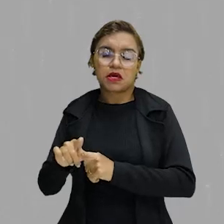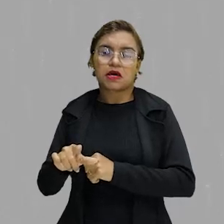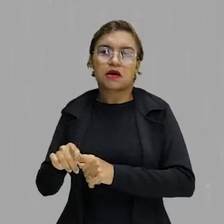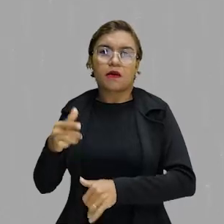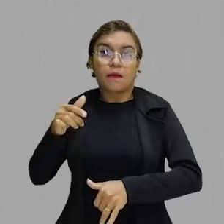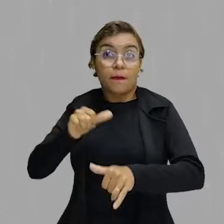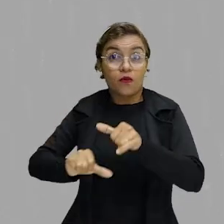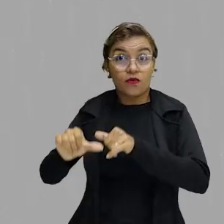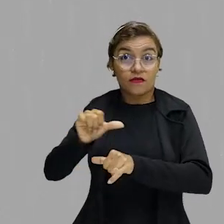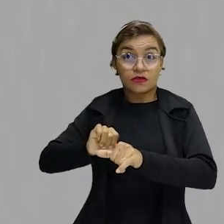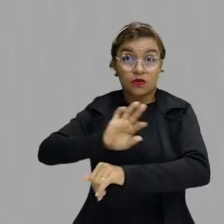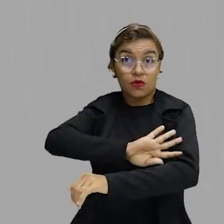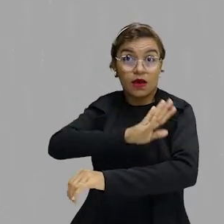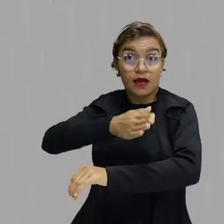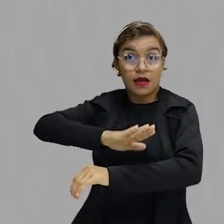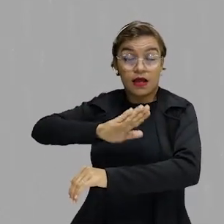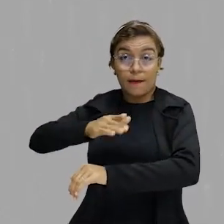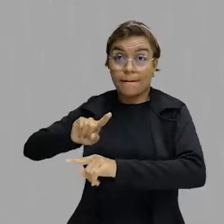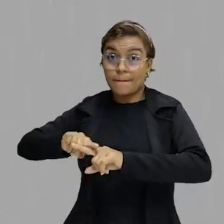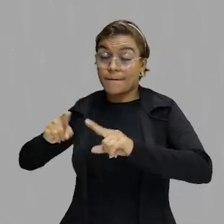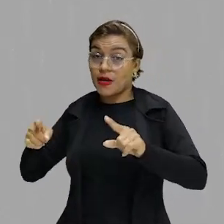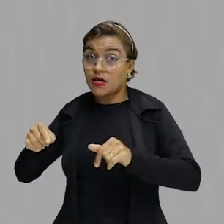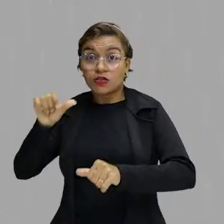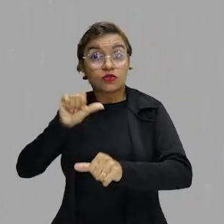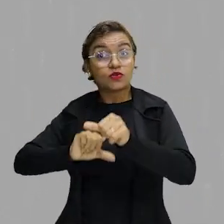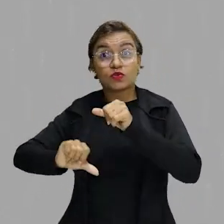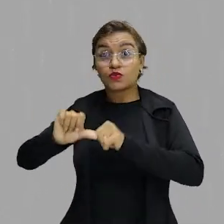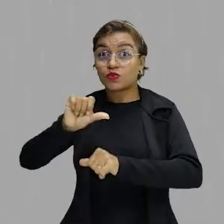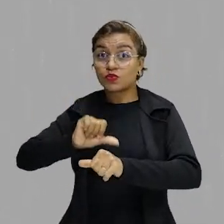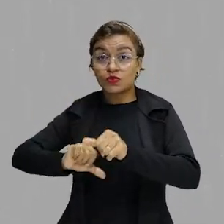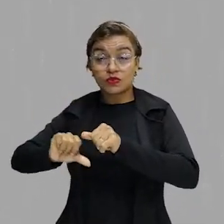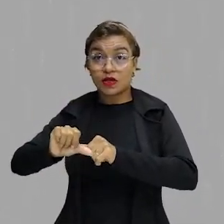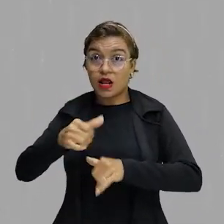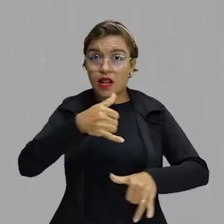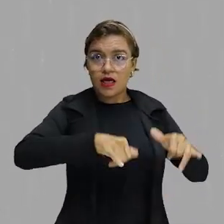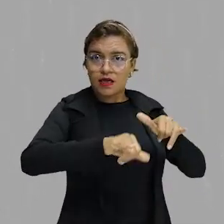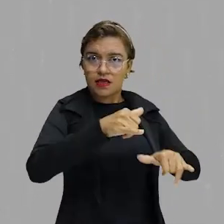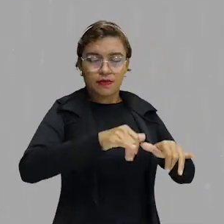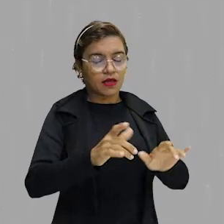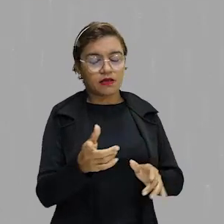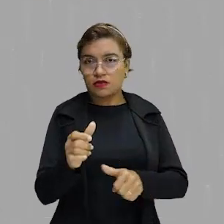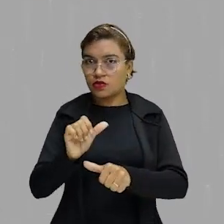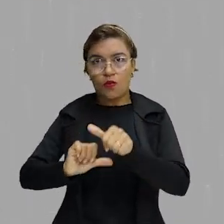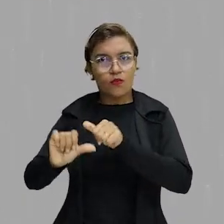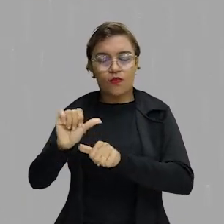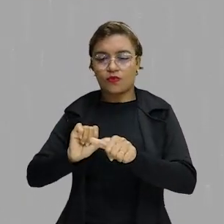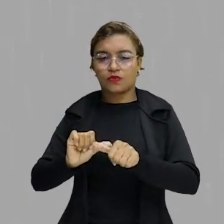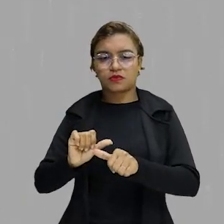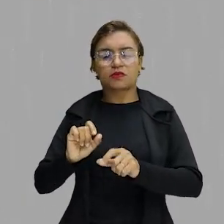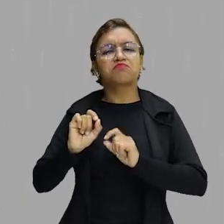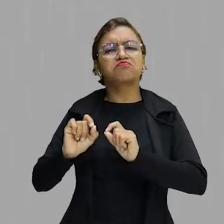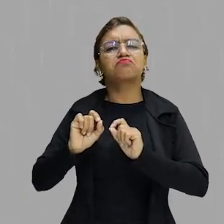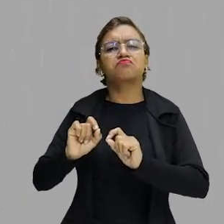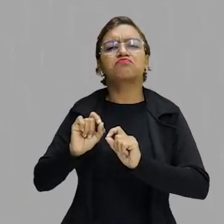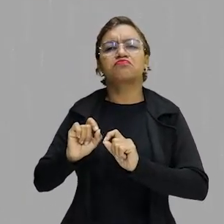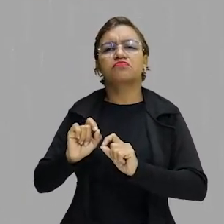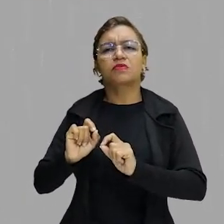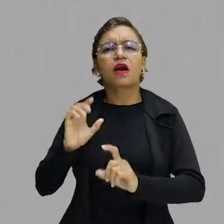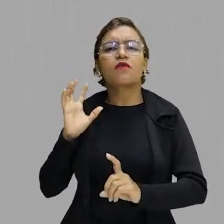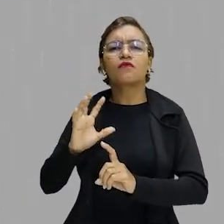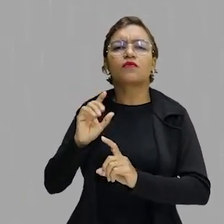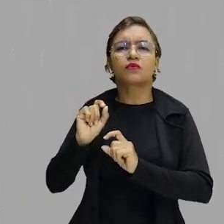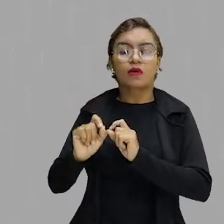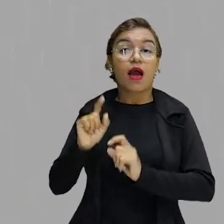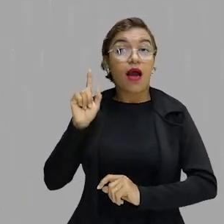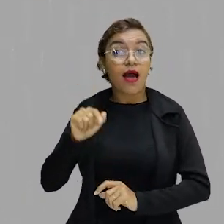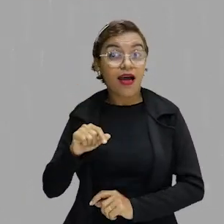modelação do relevo, mas eu não altero a sua composição química. Quem é que vai fazer isso aí, Marcos? Quais são os agentes do clima? É